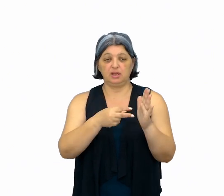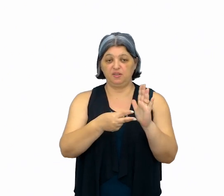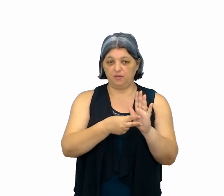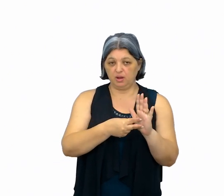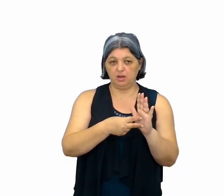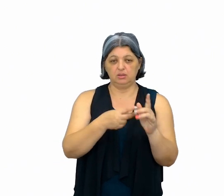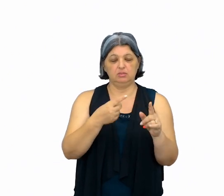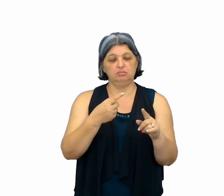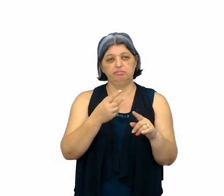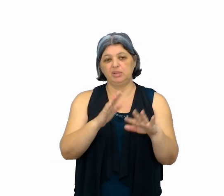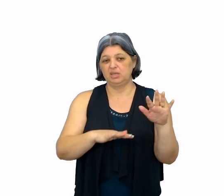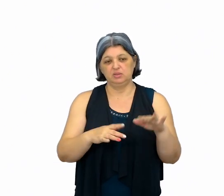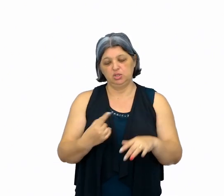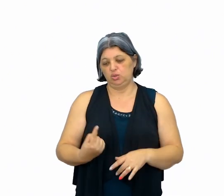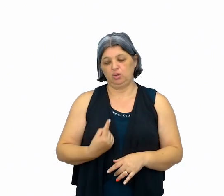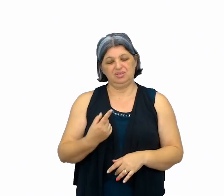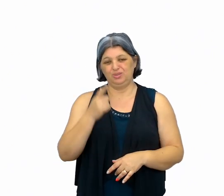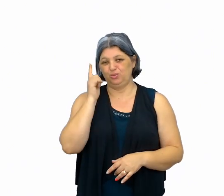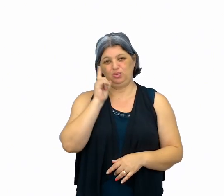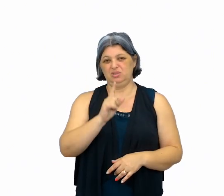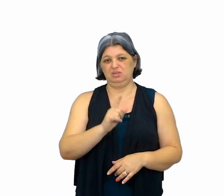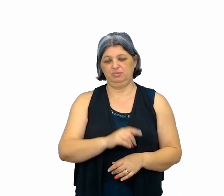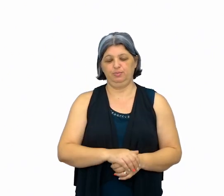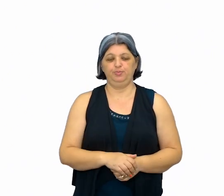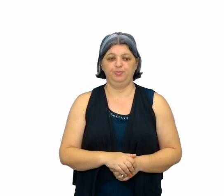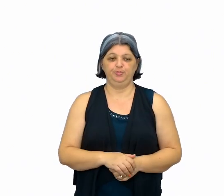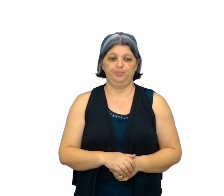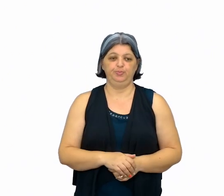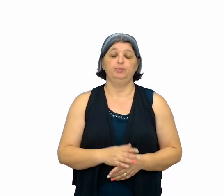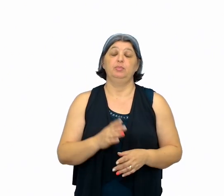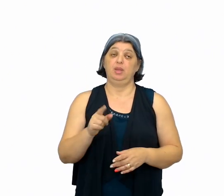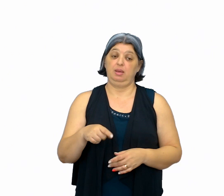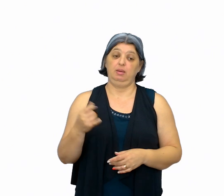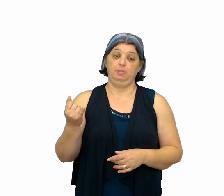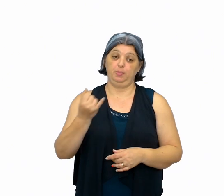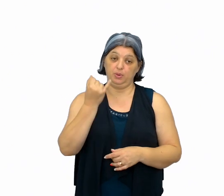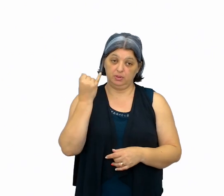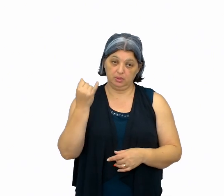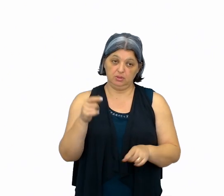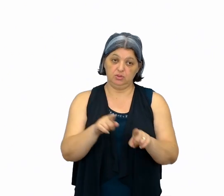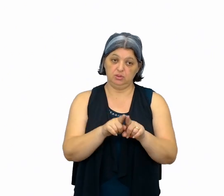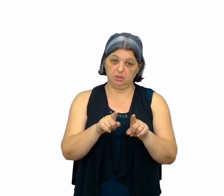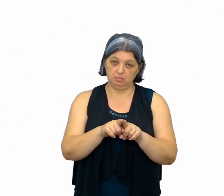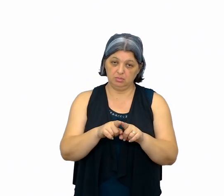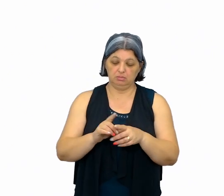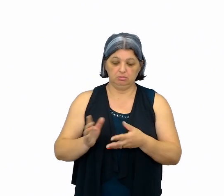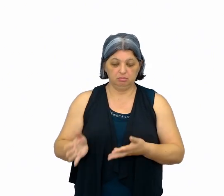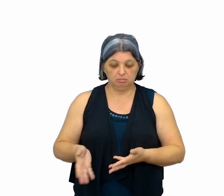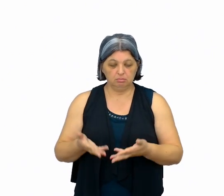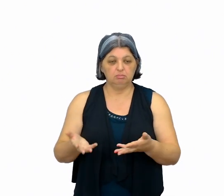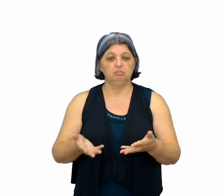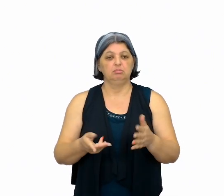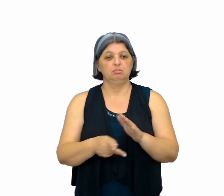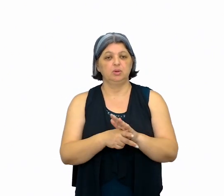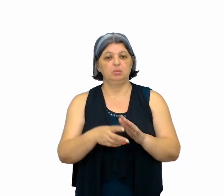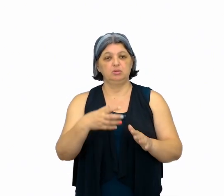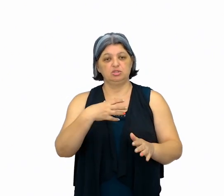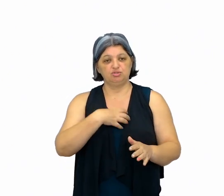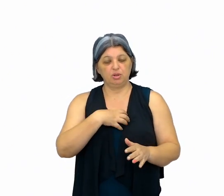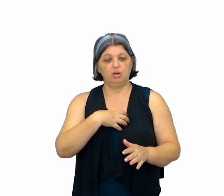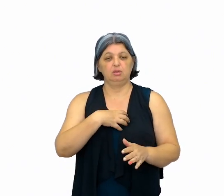sozinhos, talvez não conseguissem. Ela é importante porque modeliza comportamentos leitores